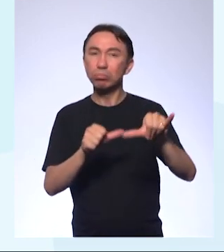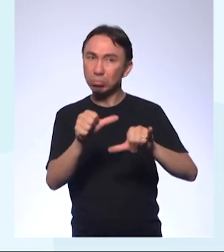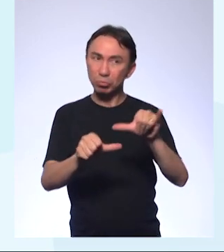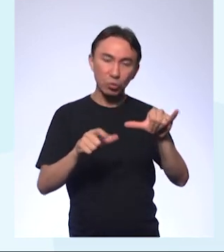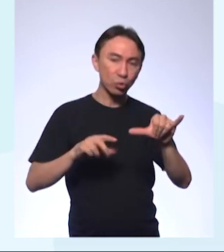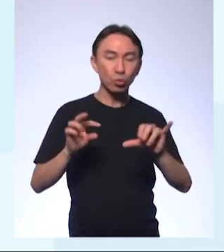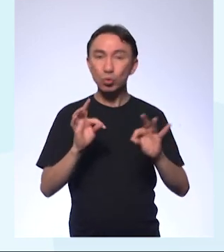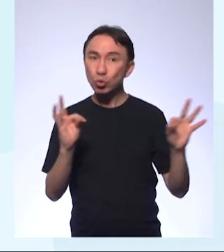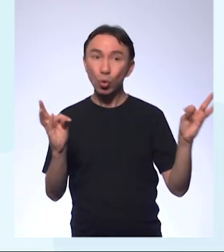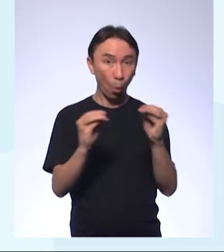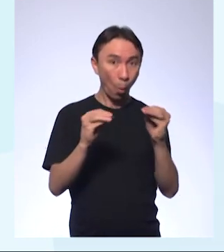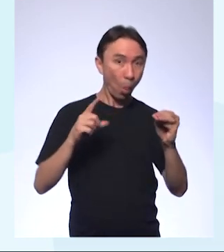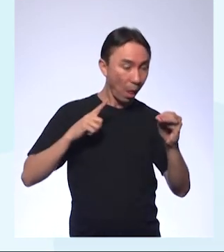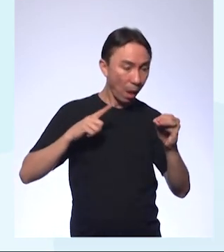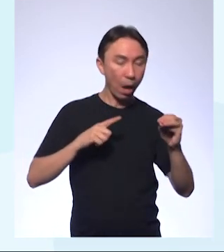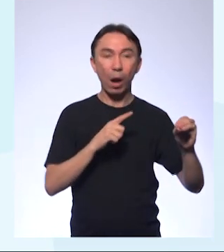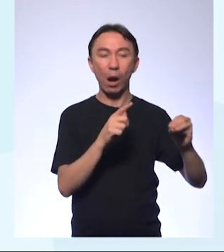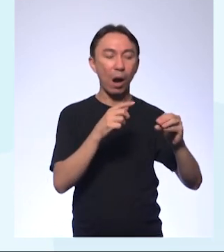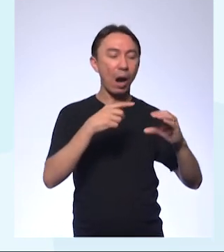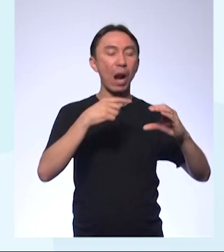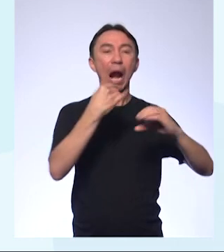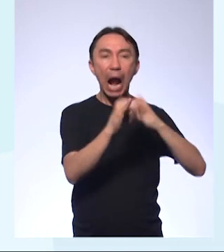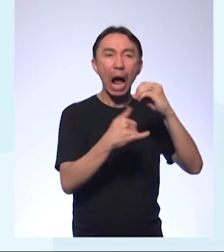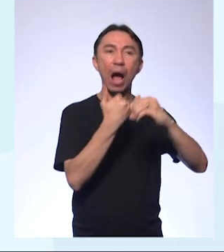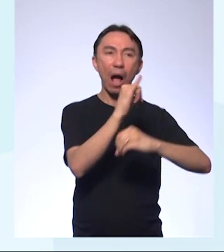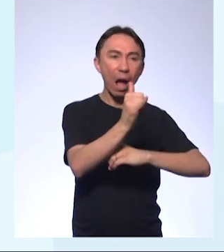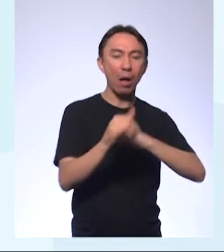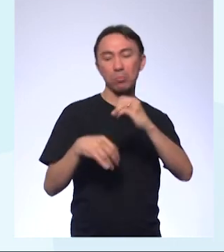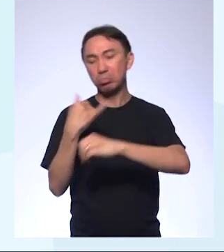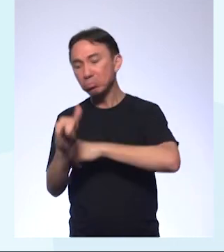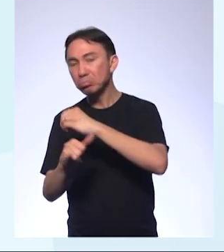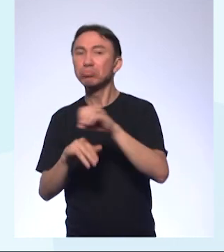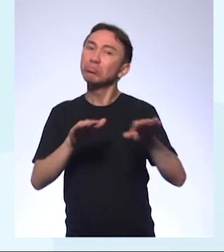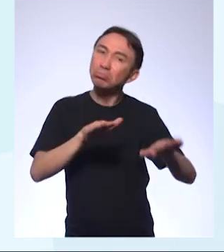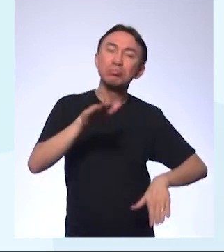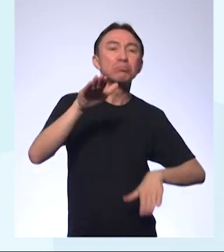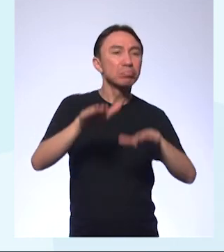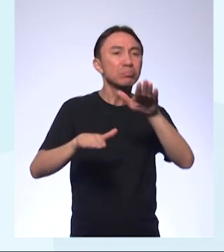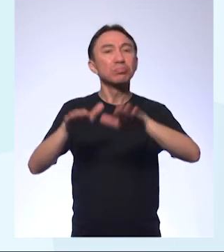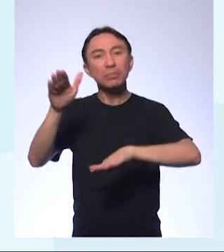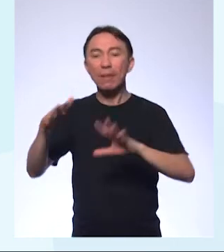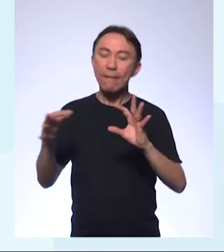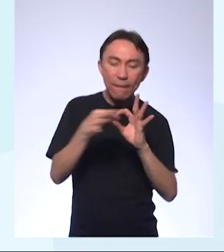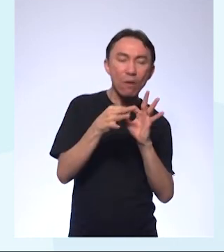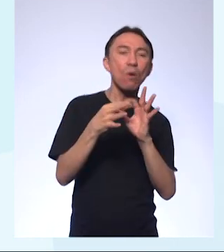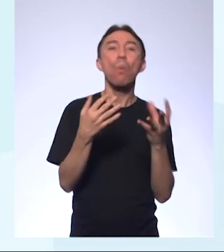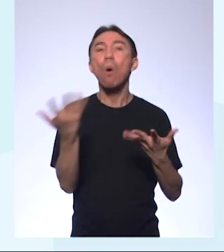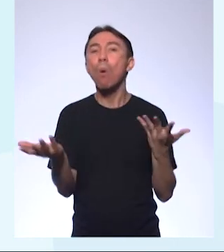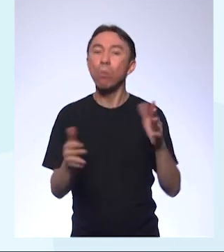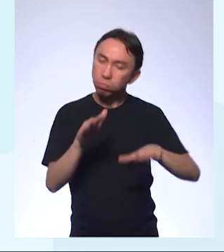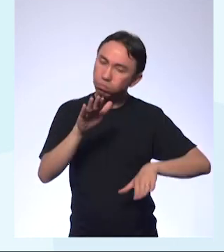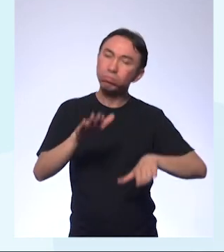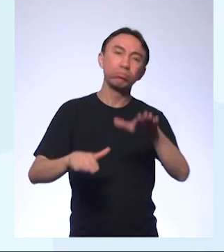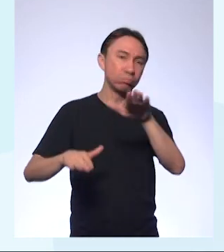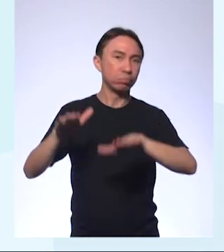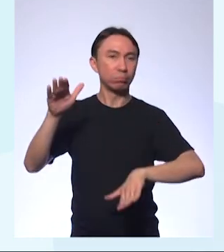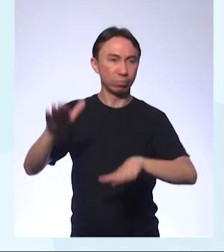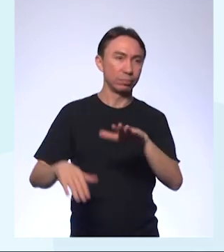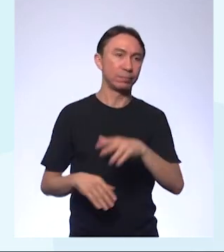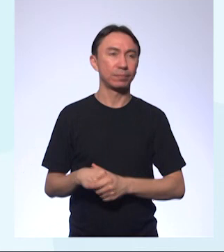átomos, depende muito de quem está ligado a quem, que tipo de ligação que ele faz e assim por diante. Pode continuar.